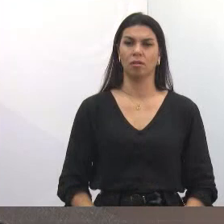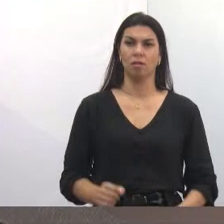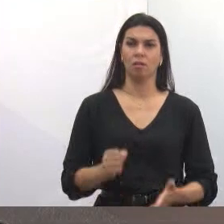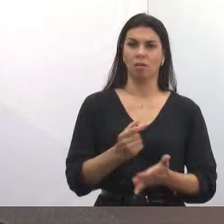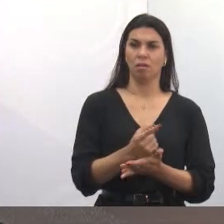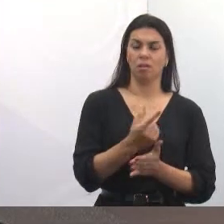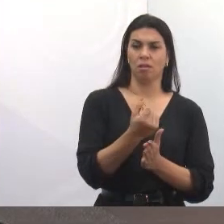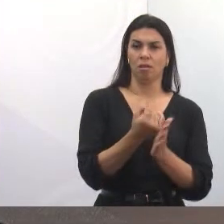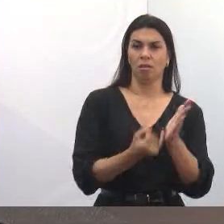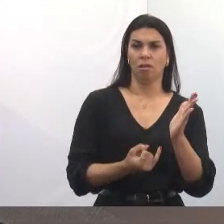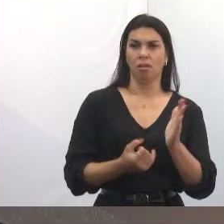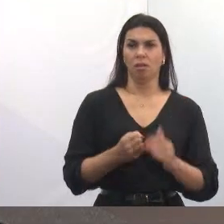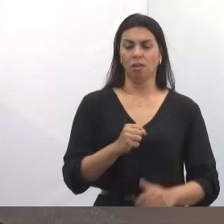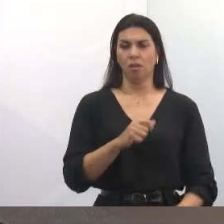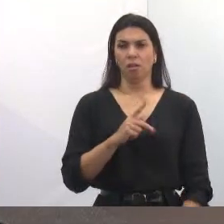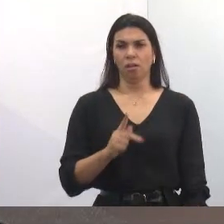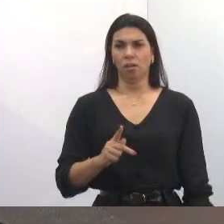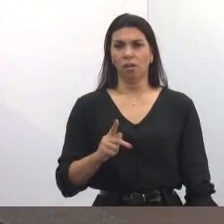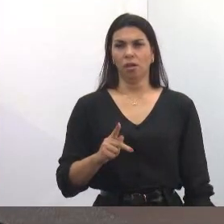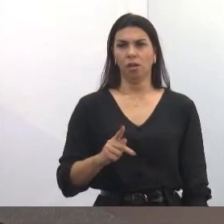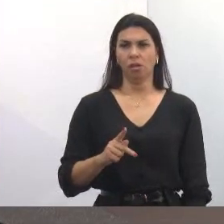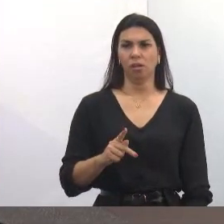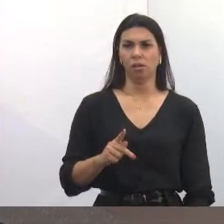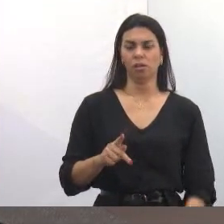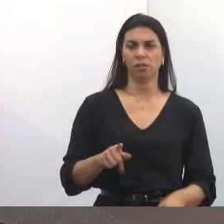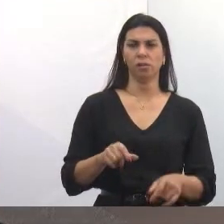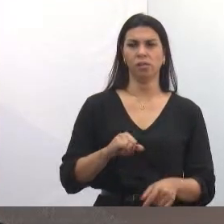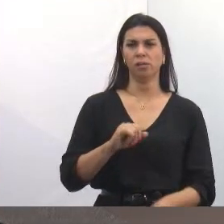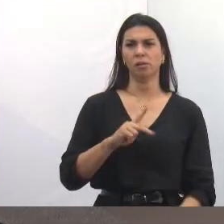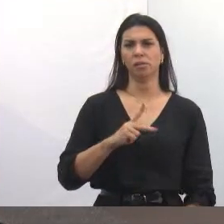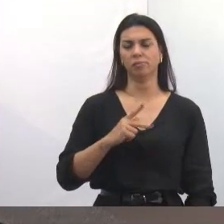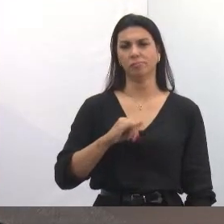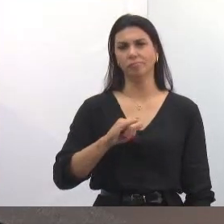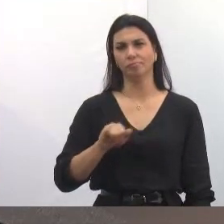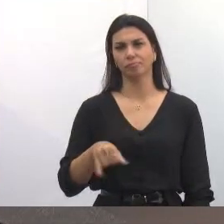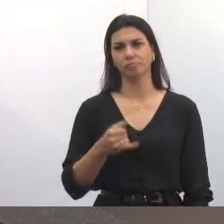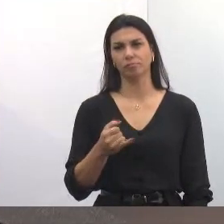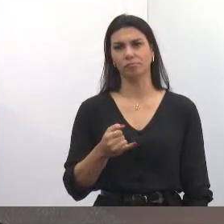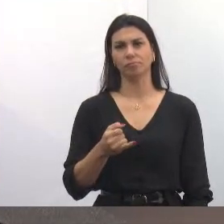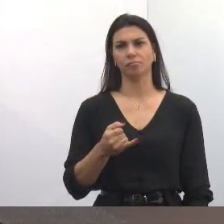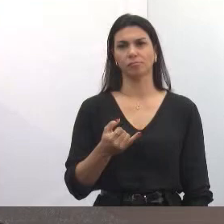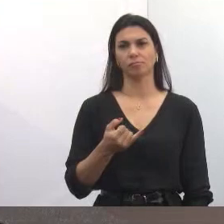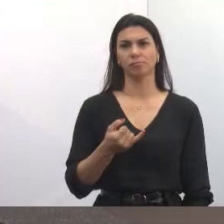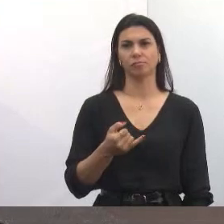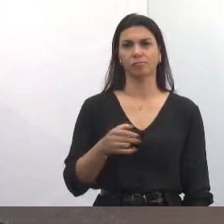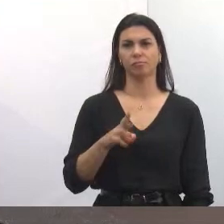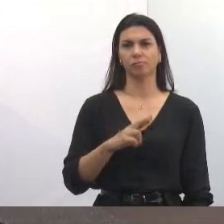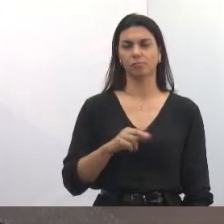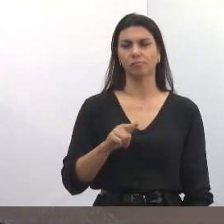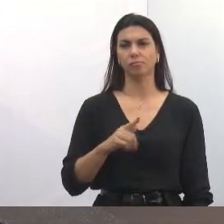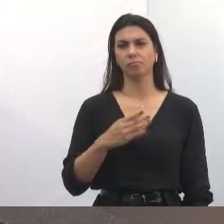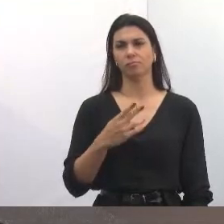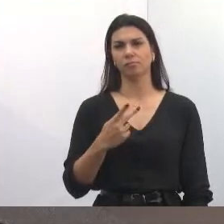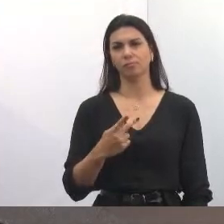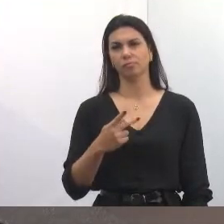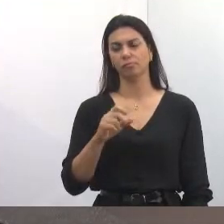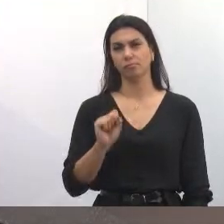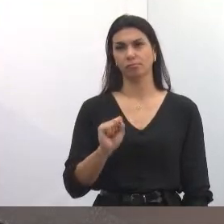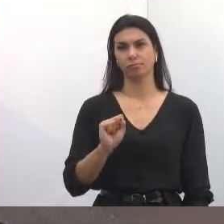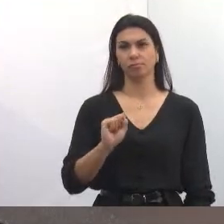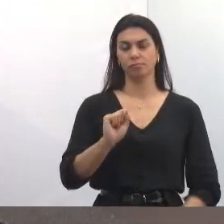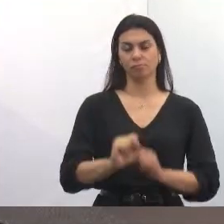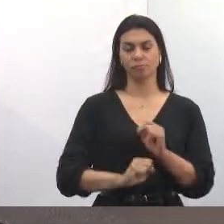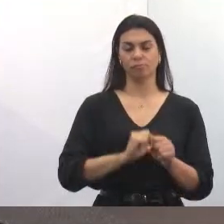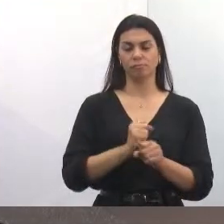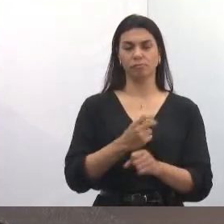proventos de aposentados e pensões do IPMJ que superam o teto do RGPS para o ano